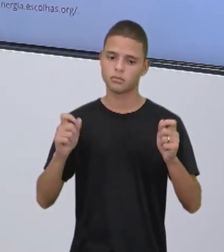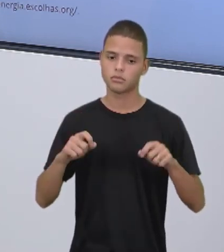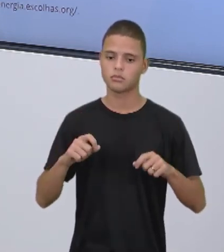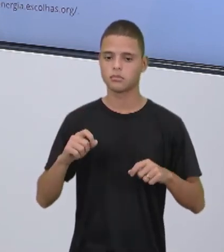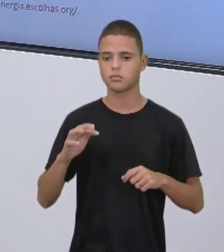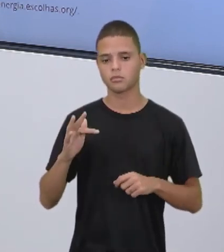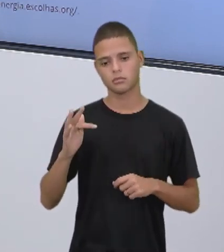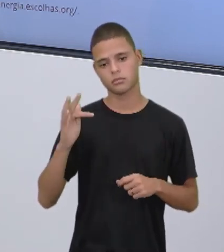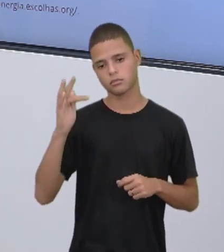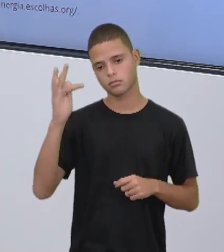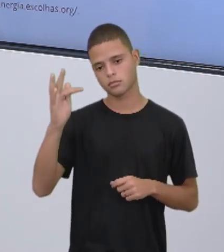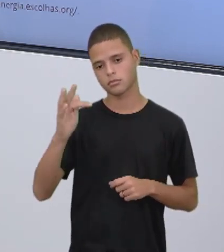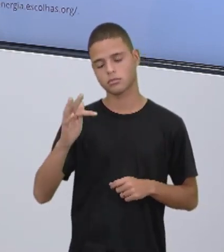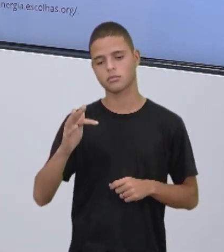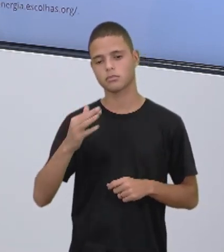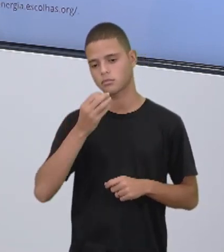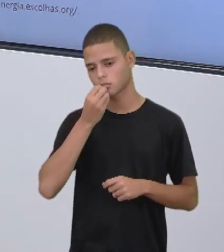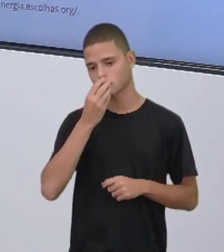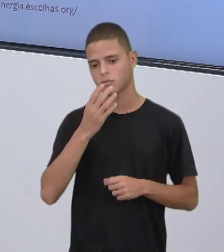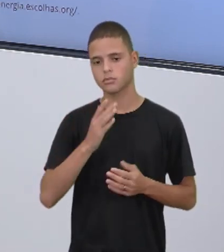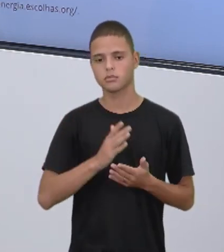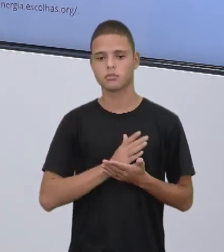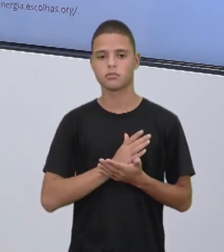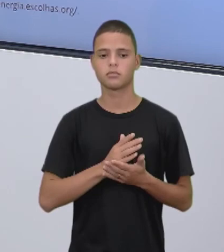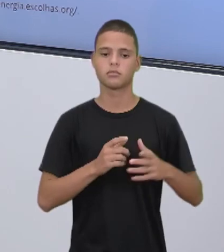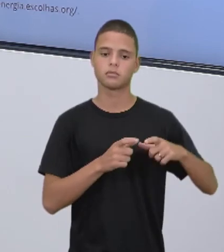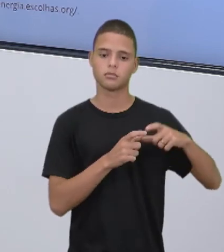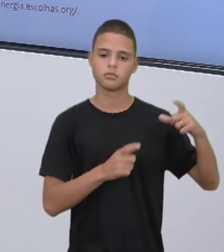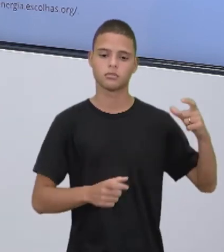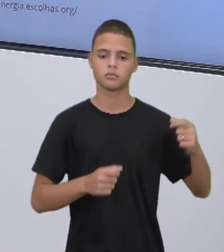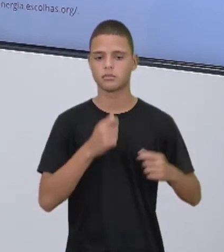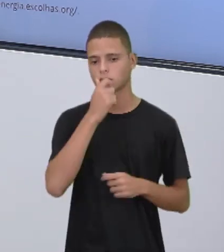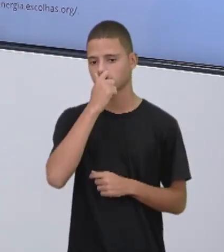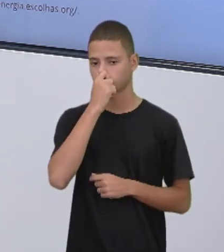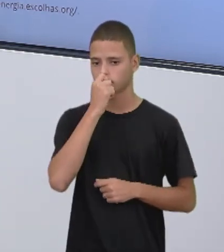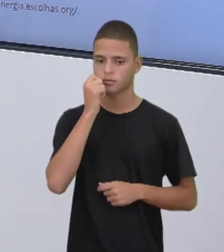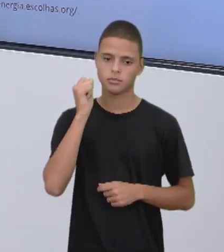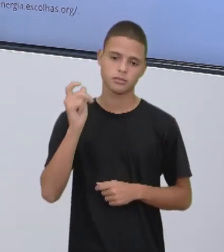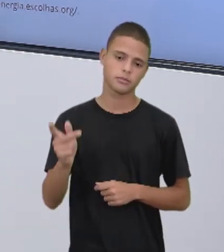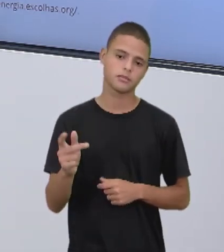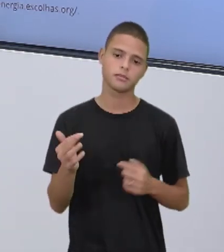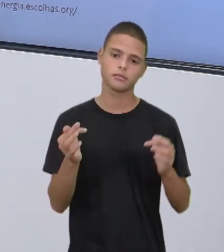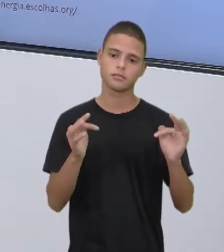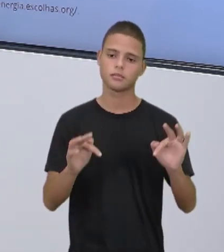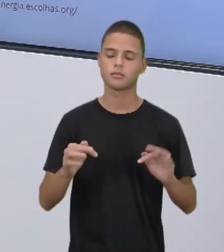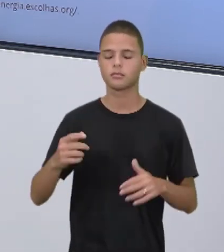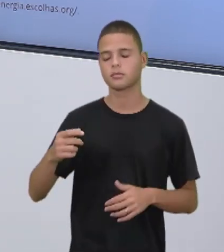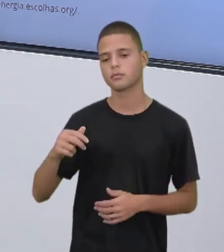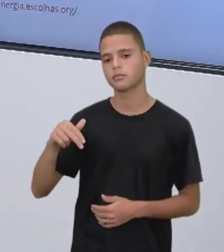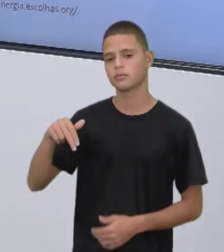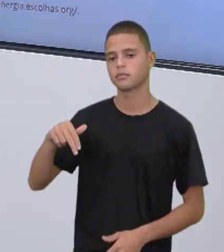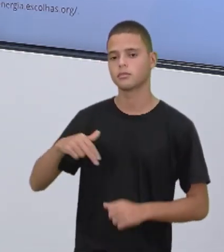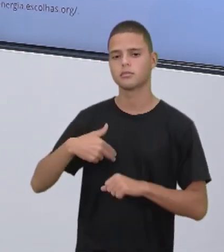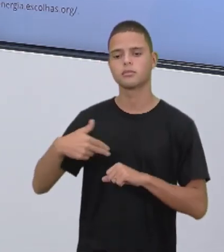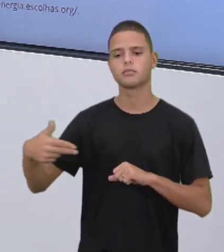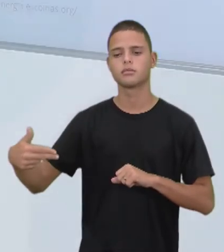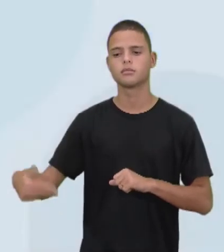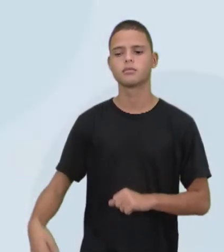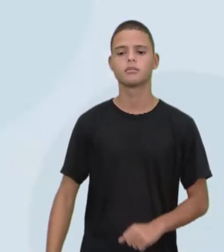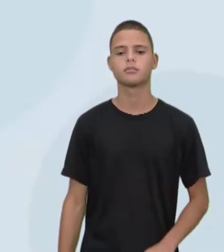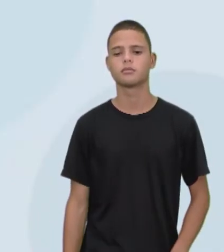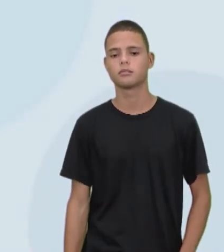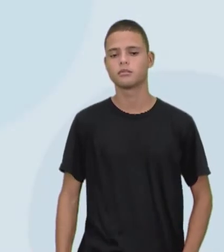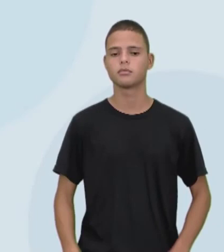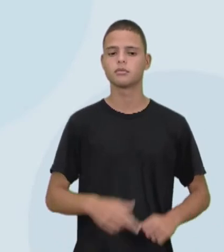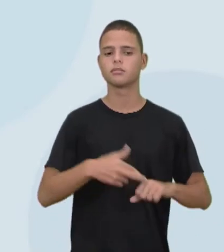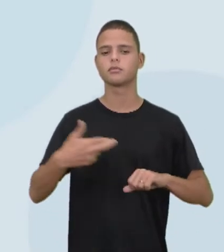tem bastante potencial essas placas. Beleza? Por fim, nós vamos falar da nuclear. Como que acontece a nuclear? É uma